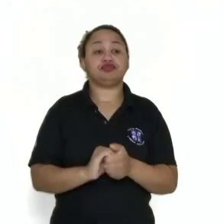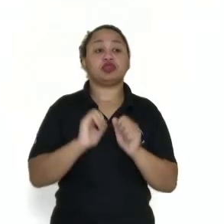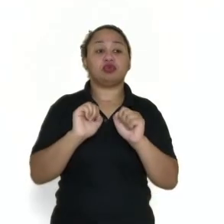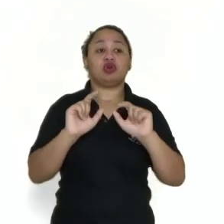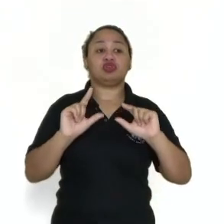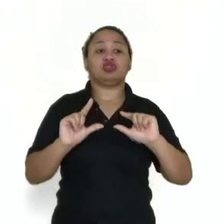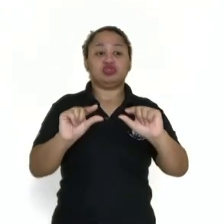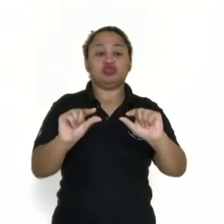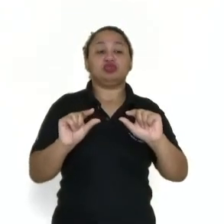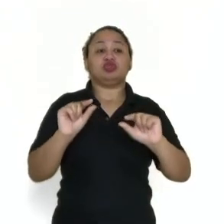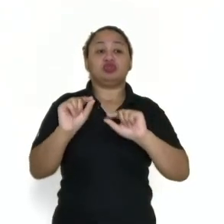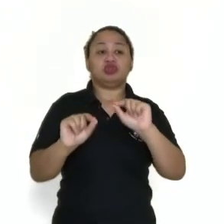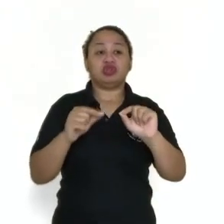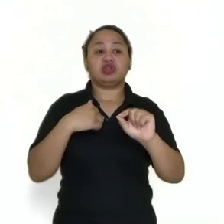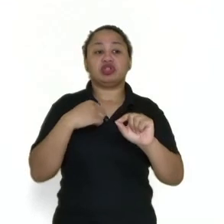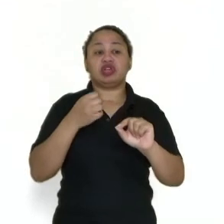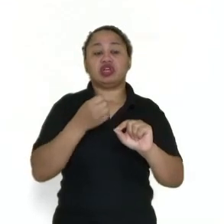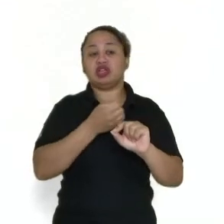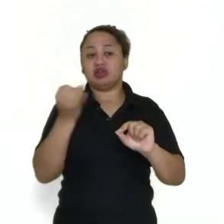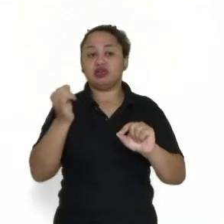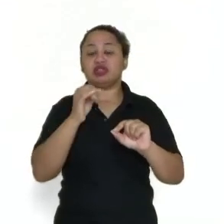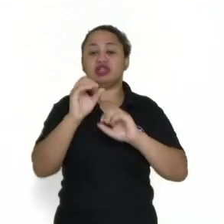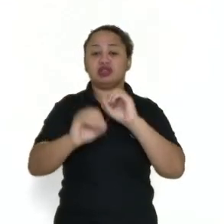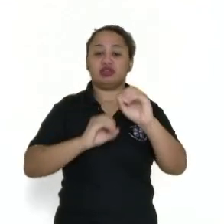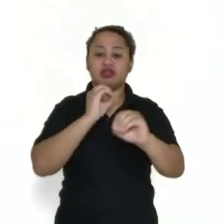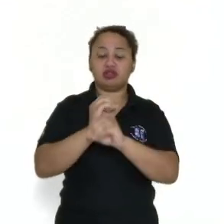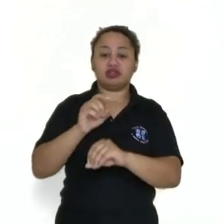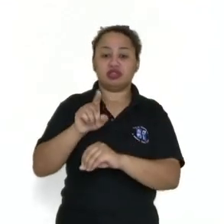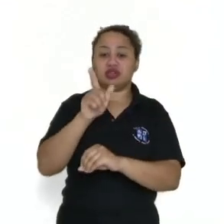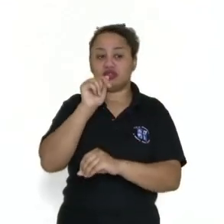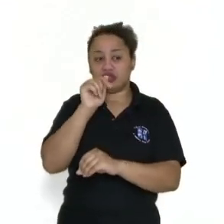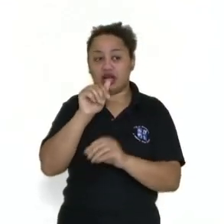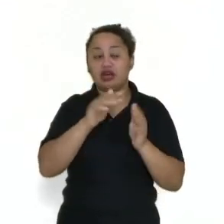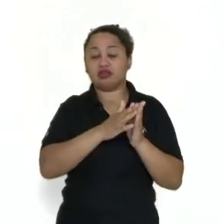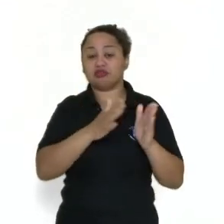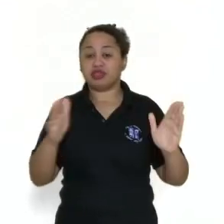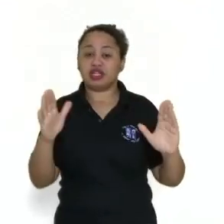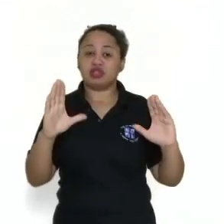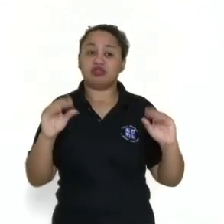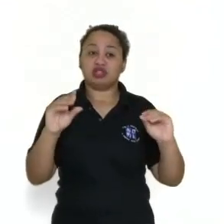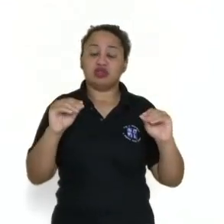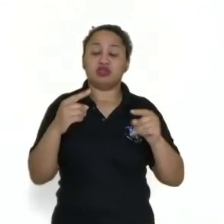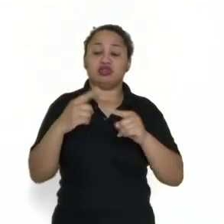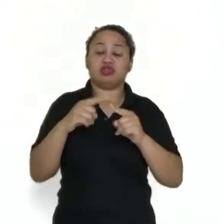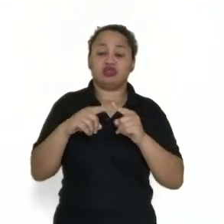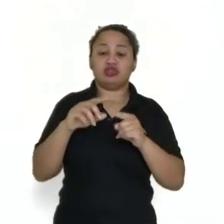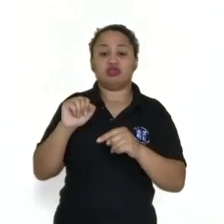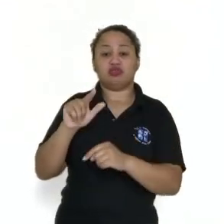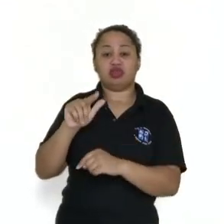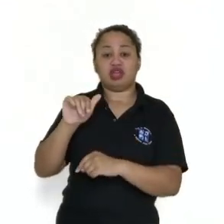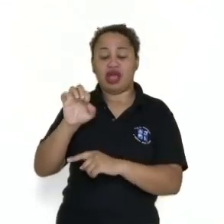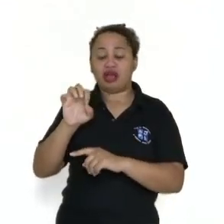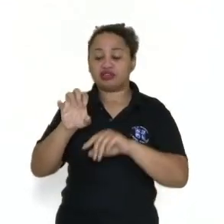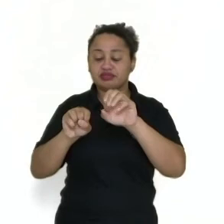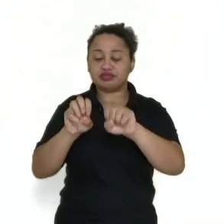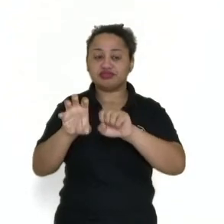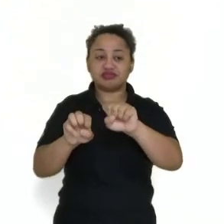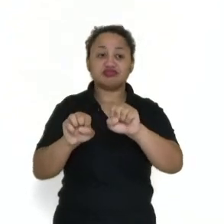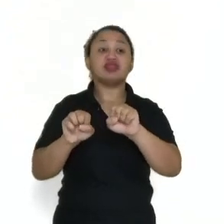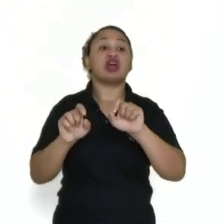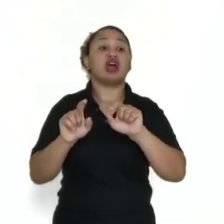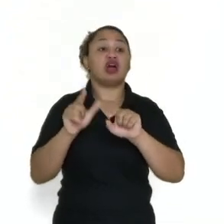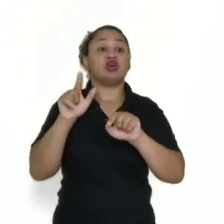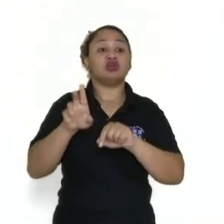então, nesse caso, a disponibilidade de oxigênio na água durante a noite, porque algas e micro-organismos que se alimentam deles utilizam